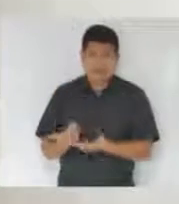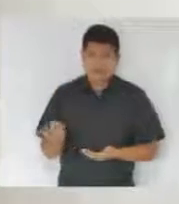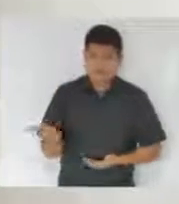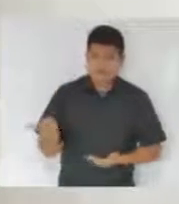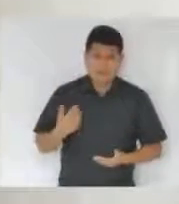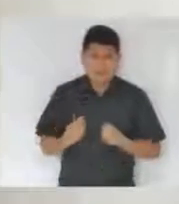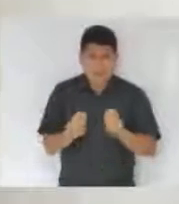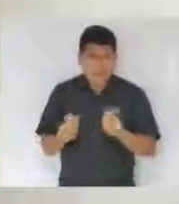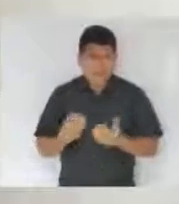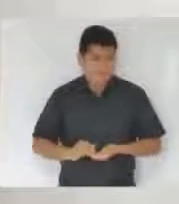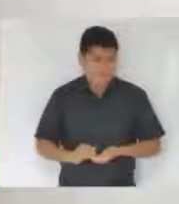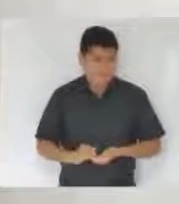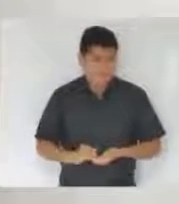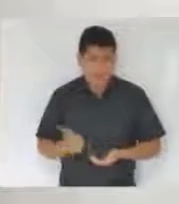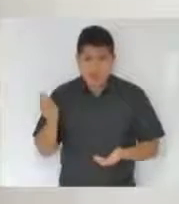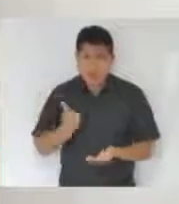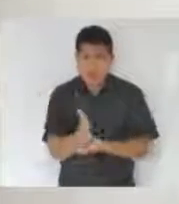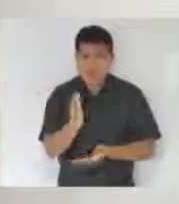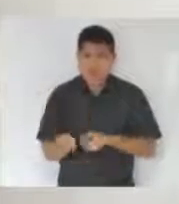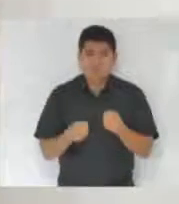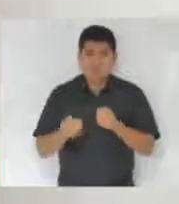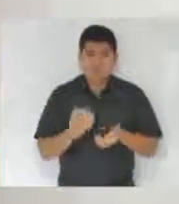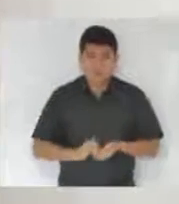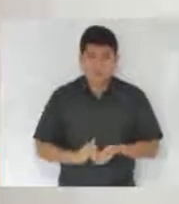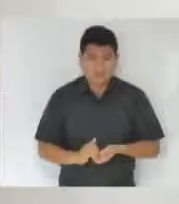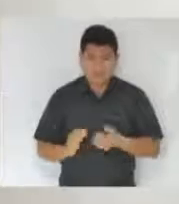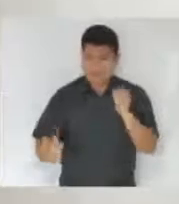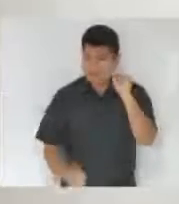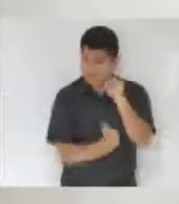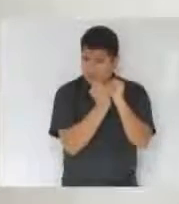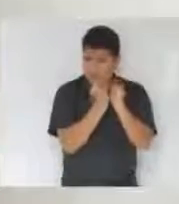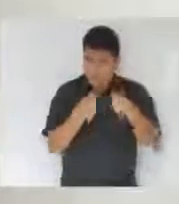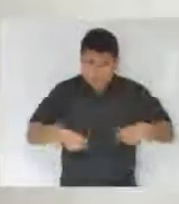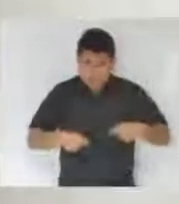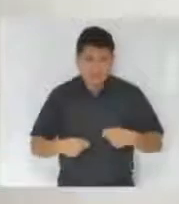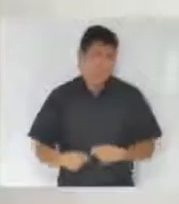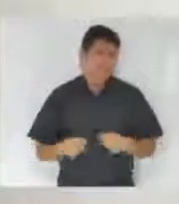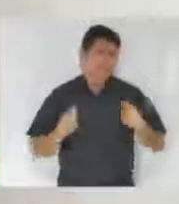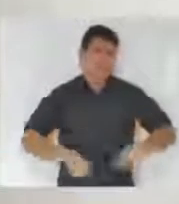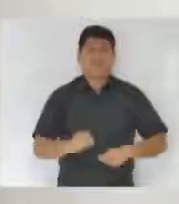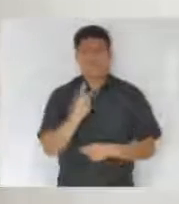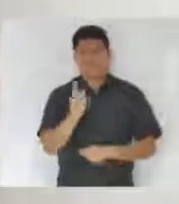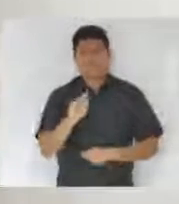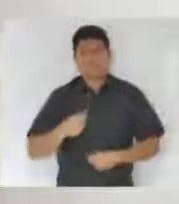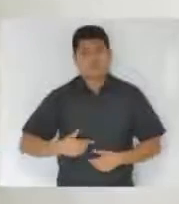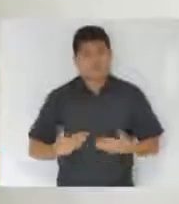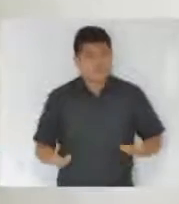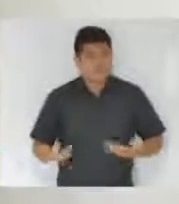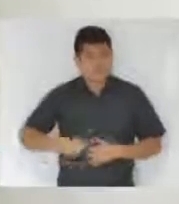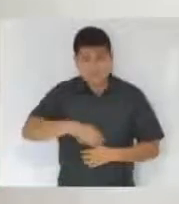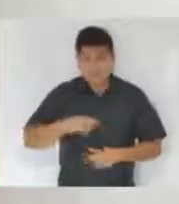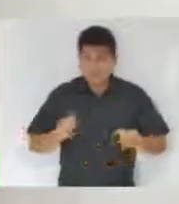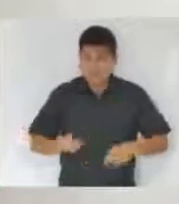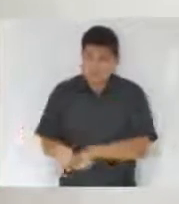Então essa burocracia não é necessária. Né? Então, nós temos que dar agilidade às coisas.